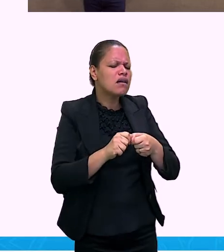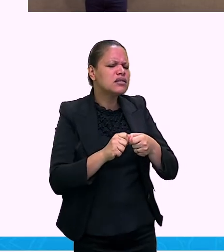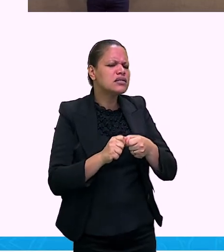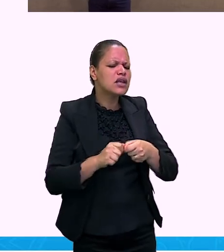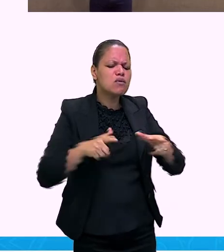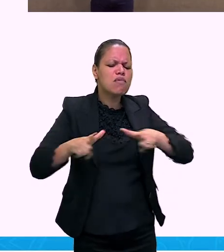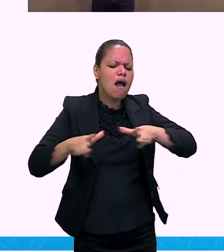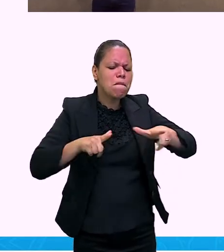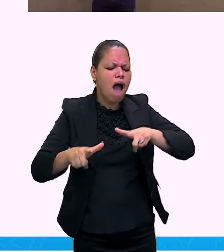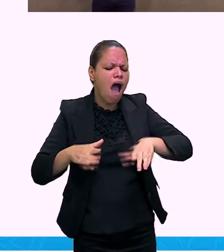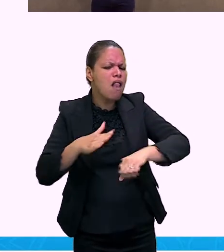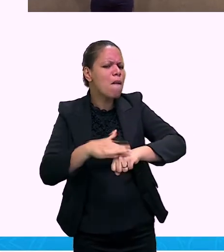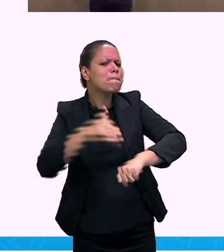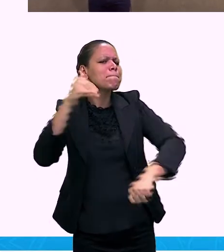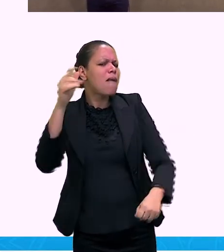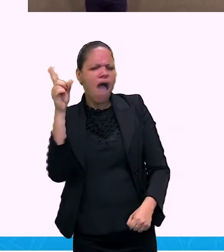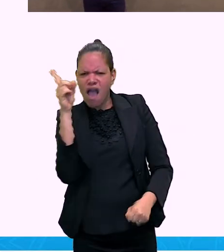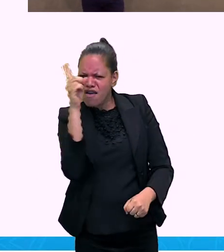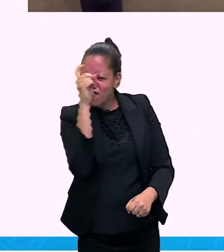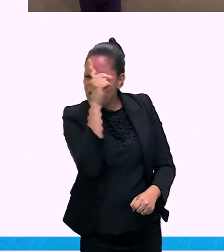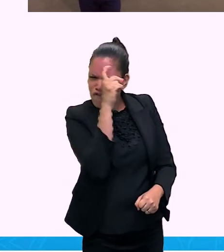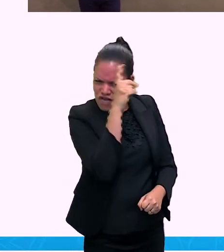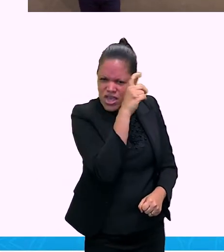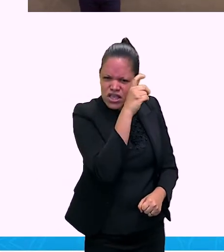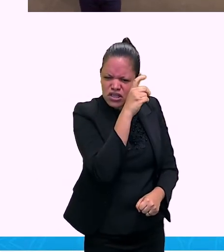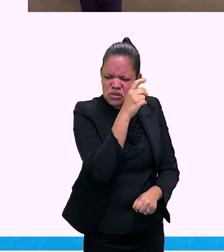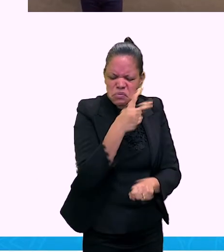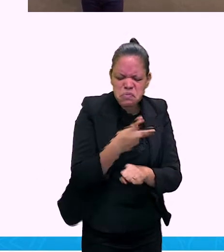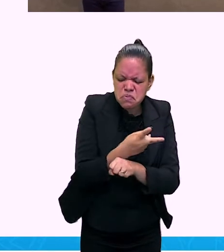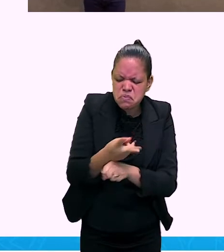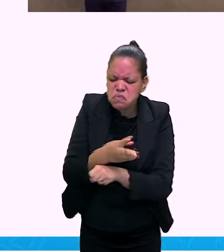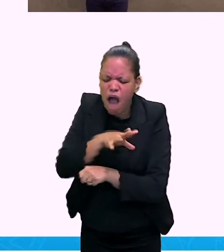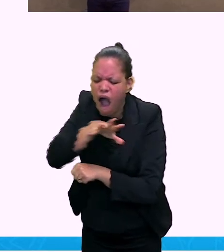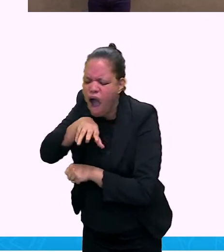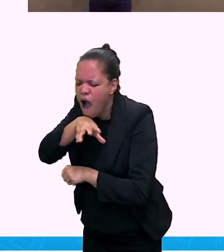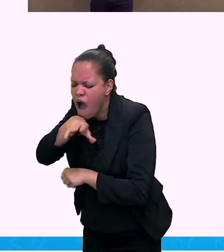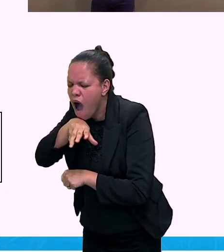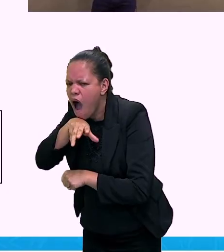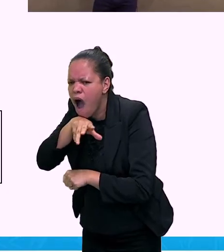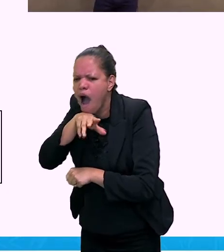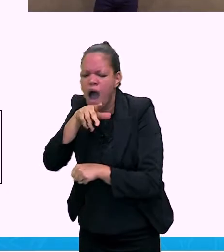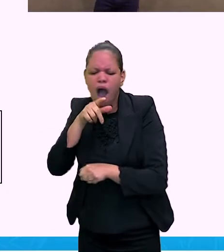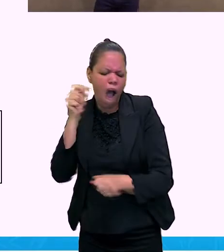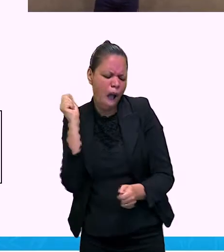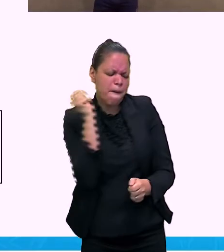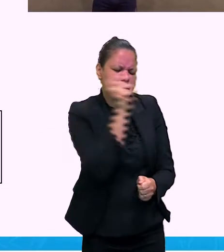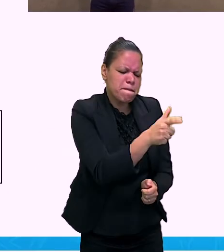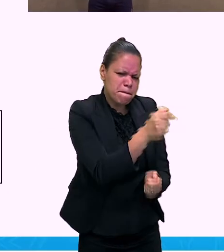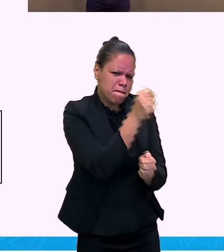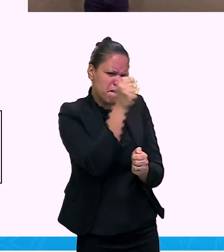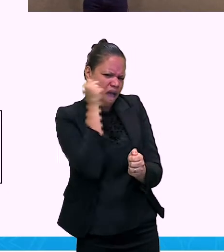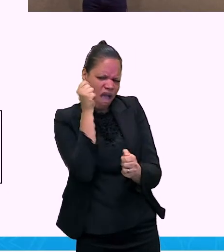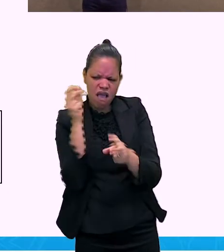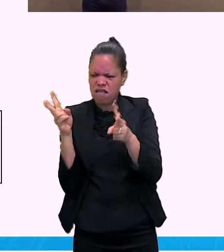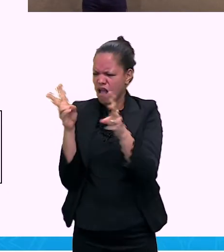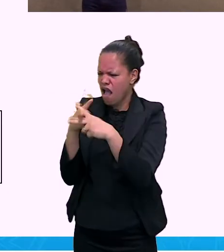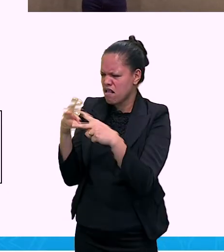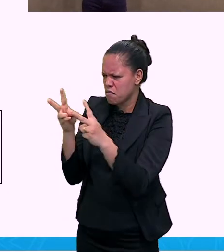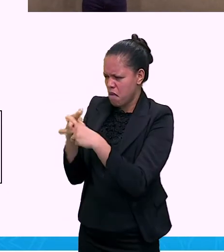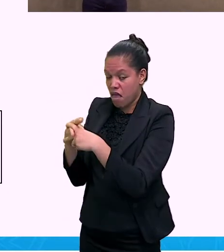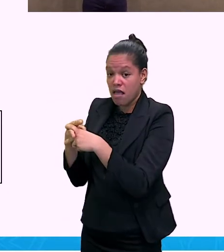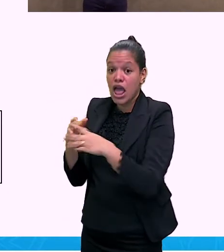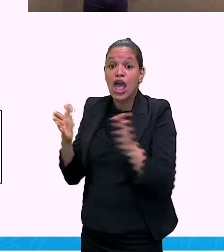como a caça, a pesca e também pelas guerras. As mulheres eram responsáveis pelo plantio